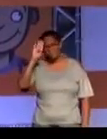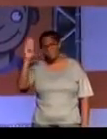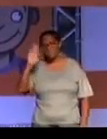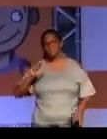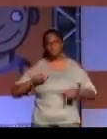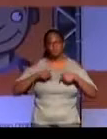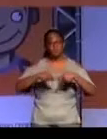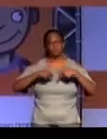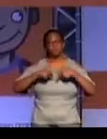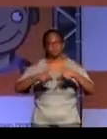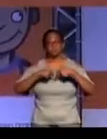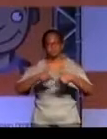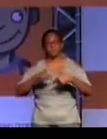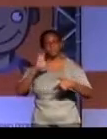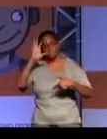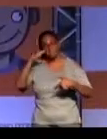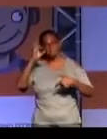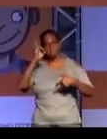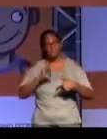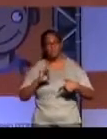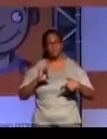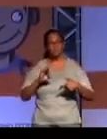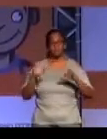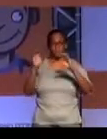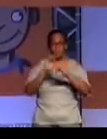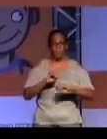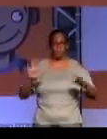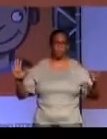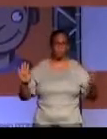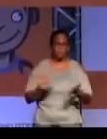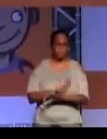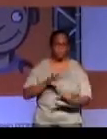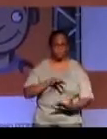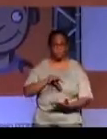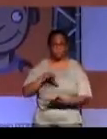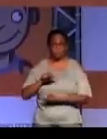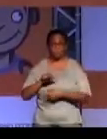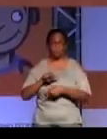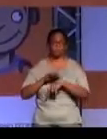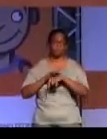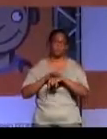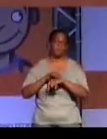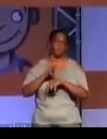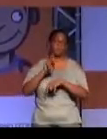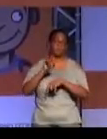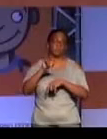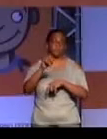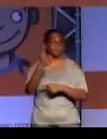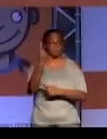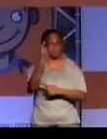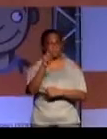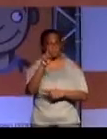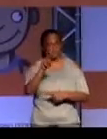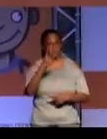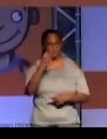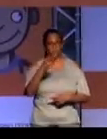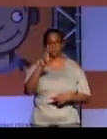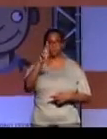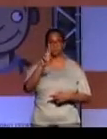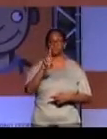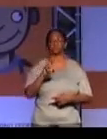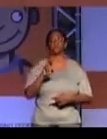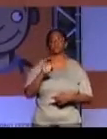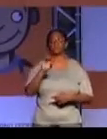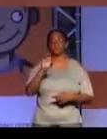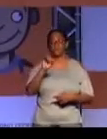na eliminação e erradicação global dessa virose. Um foi o Dr. Ciro de